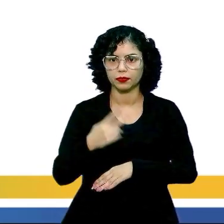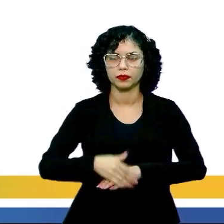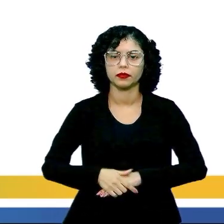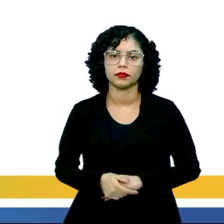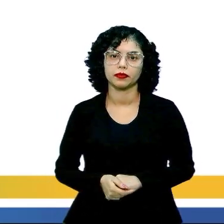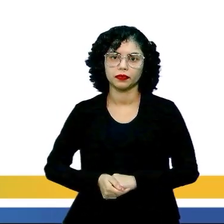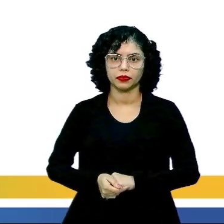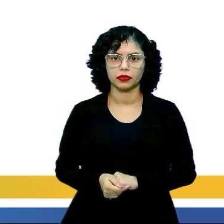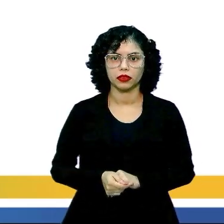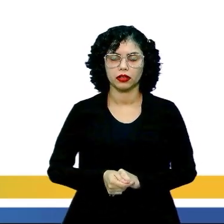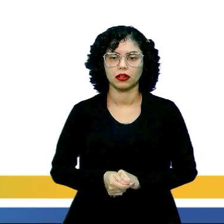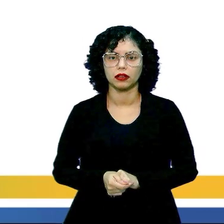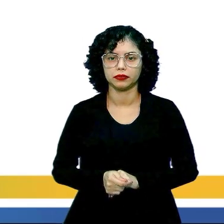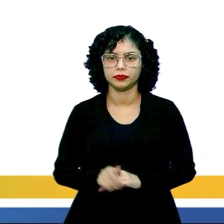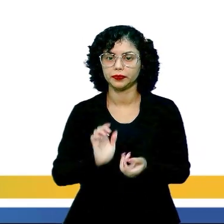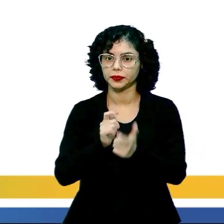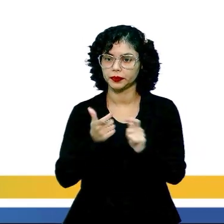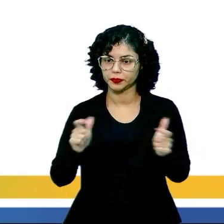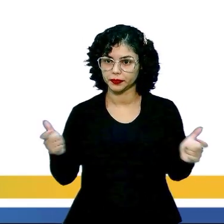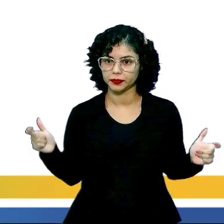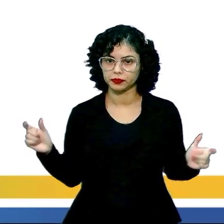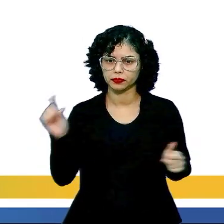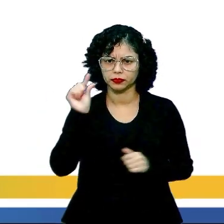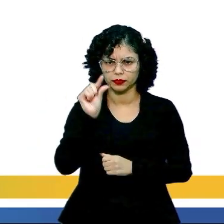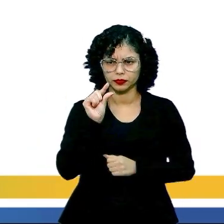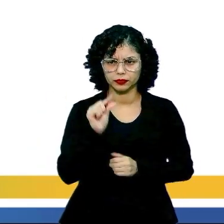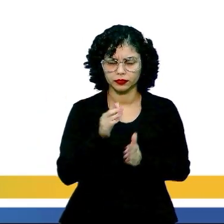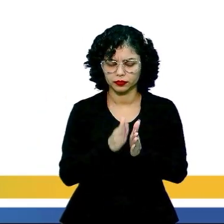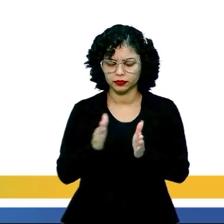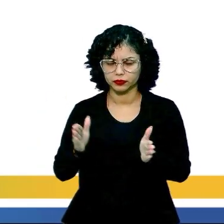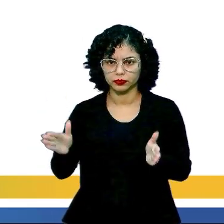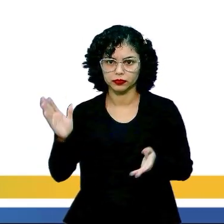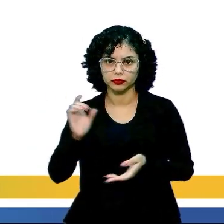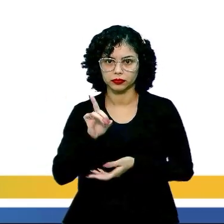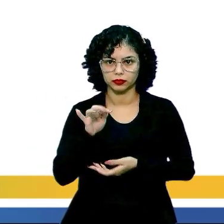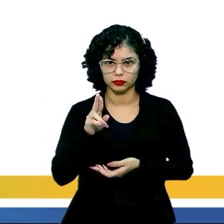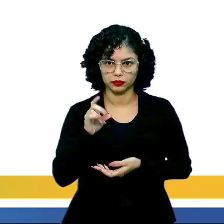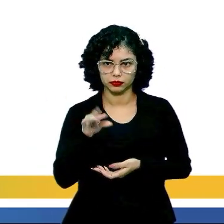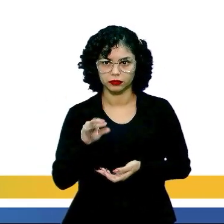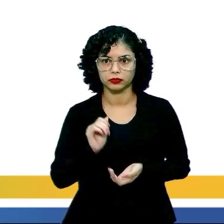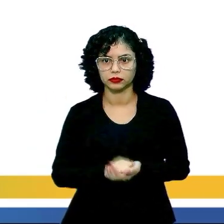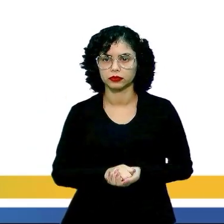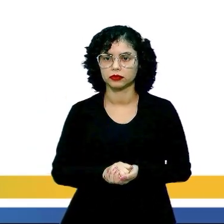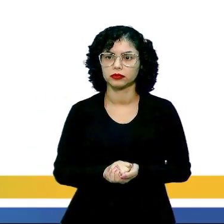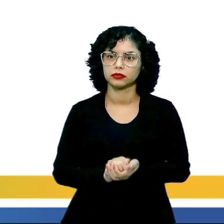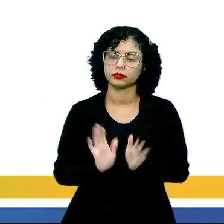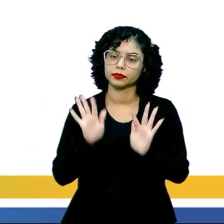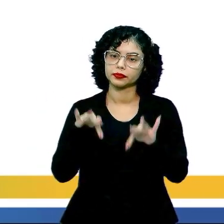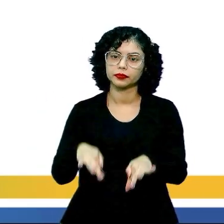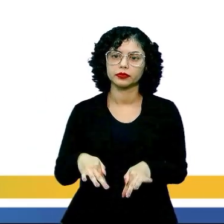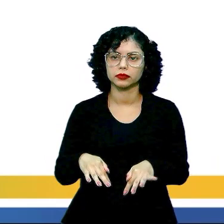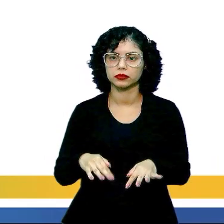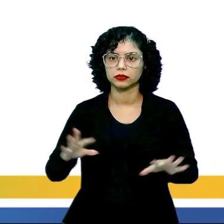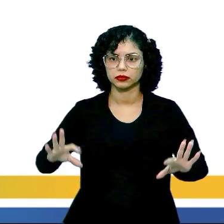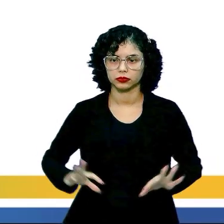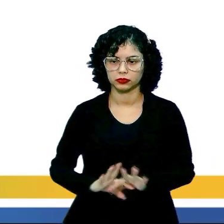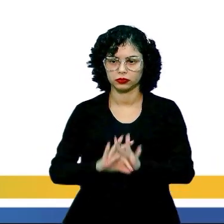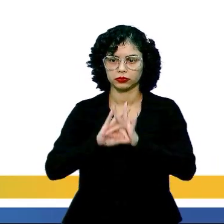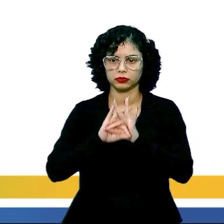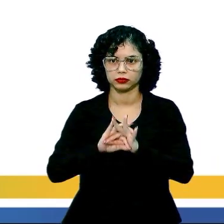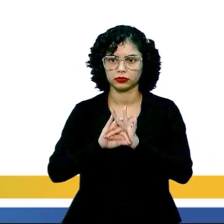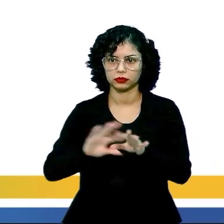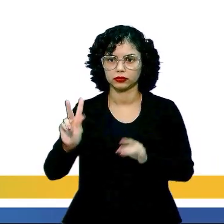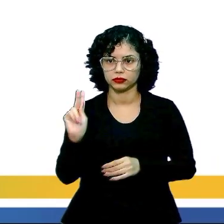hidrocarbonetos. Depois vai aumentando um pouquinho a força de polo. E por fim, são as